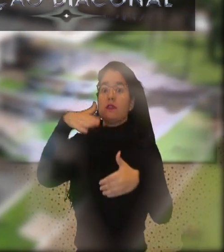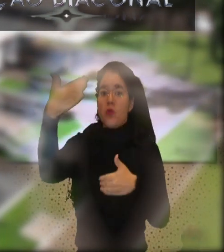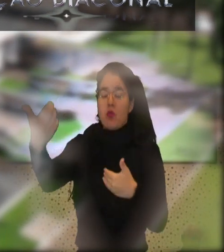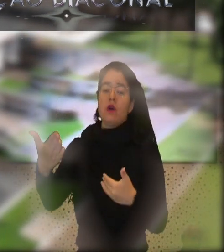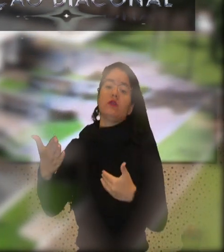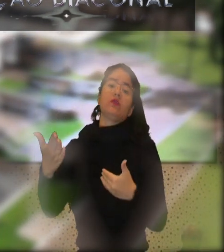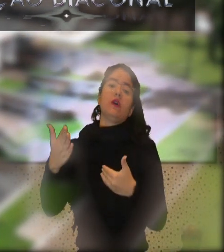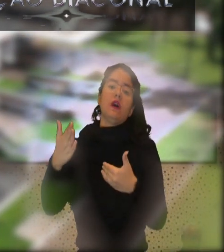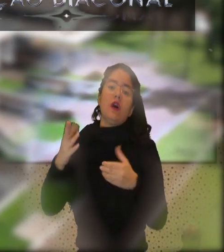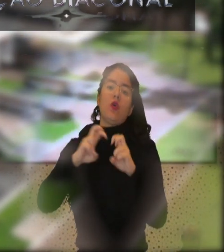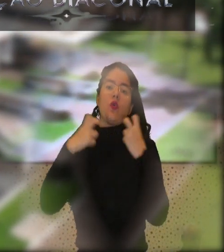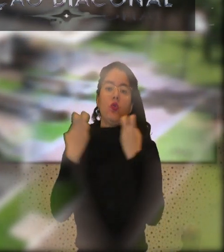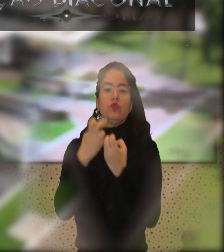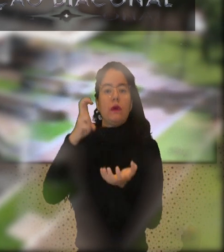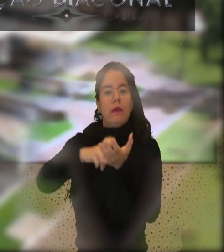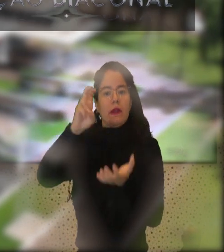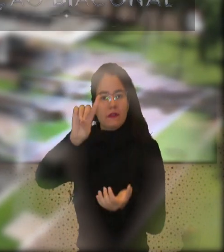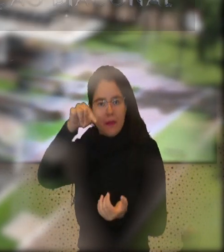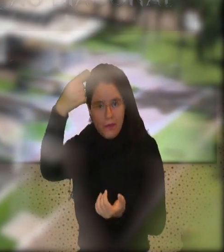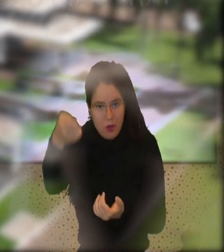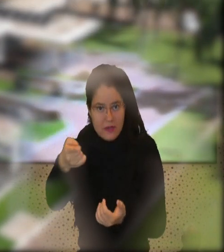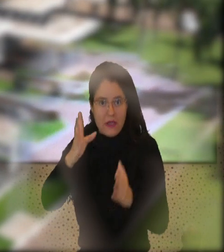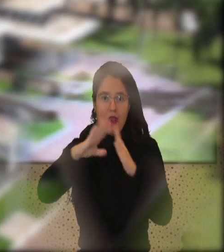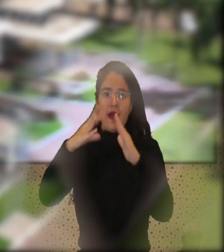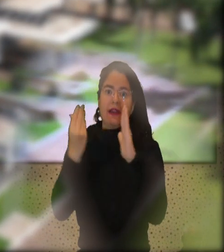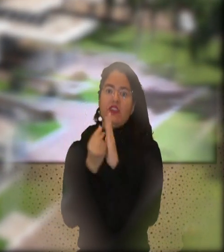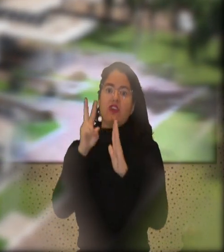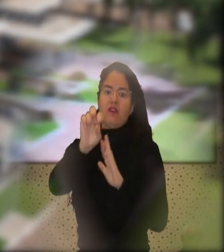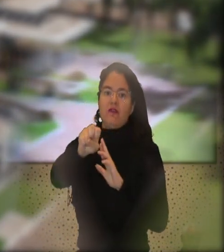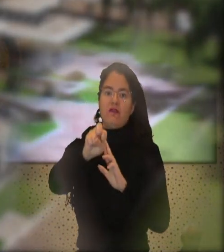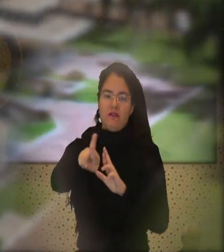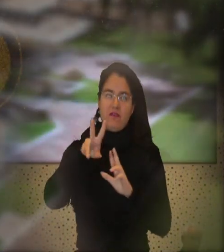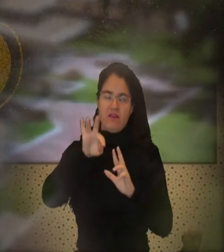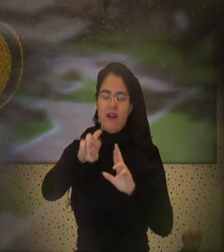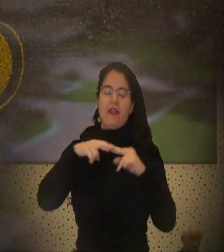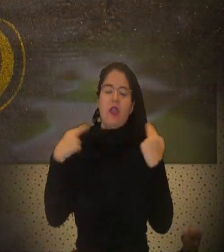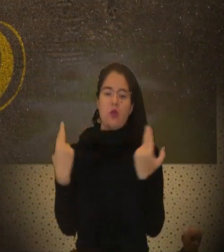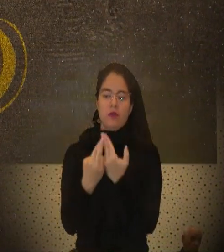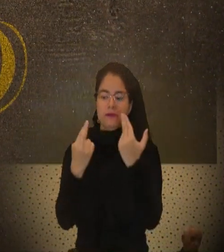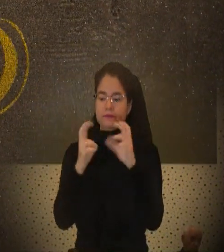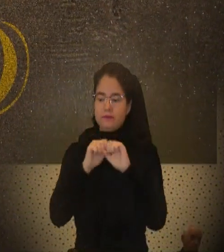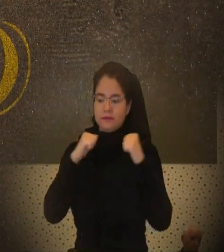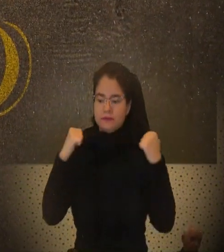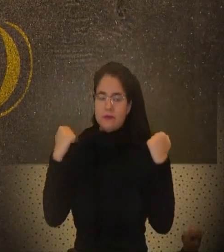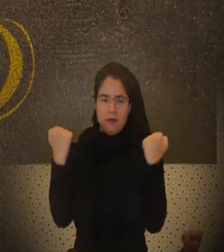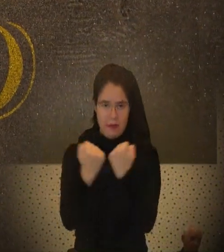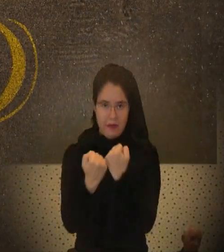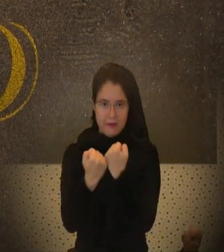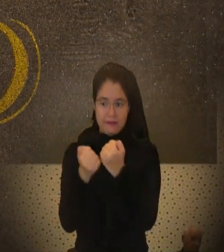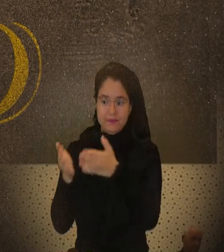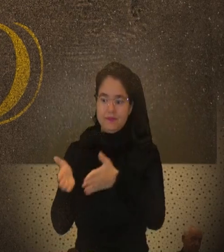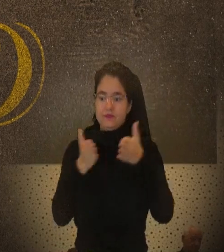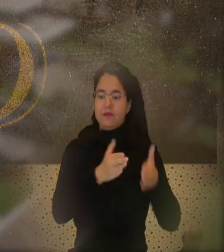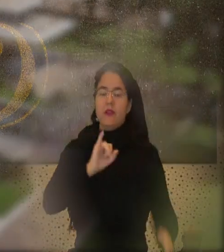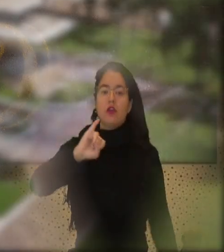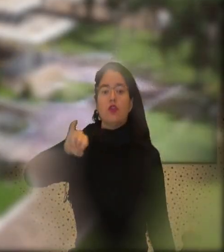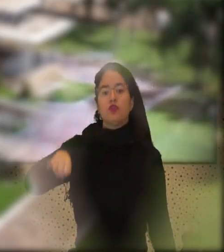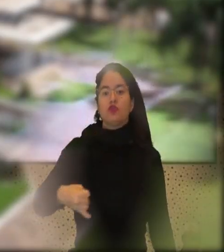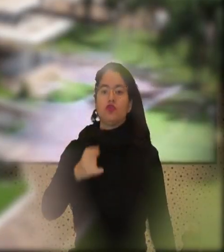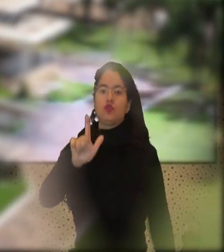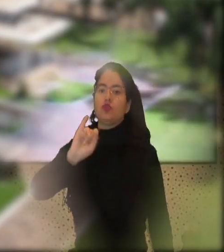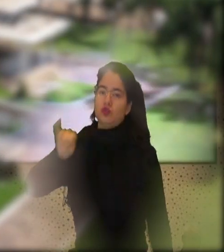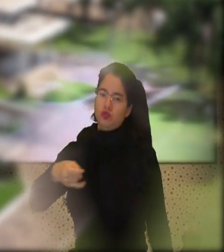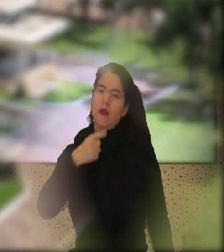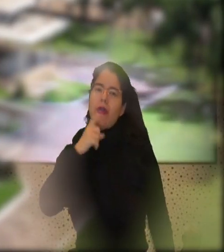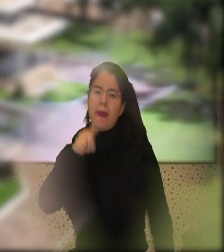manhã, quando a igreja se reunirá em assembleia. Julho é o mês do aniversário da nossa igreja e,